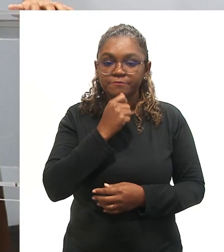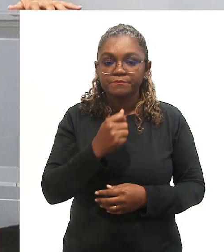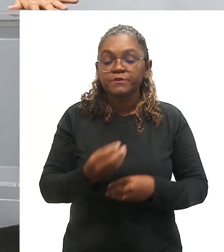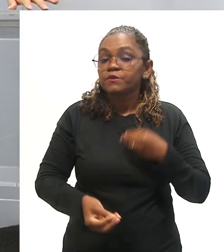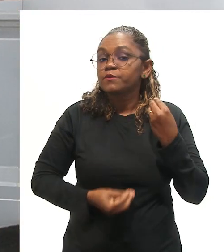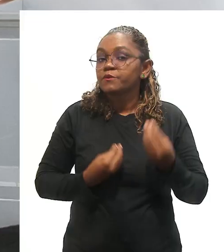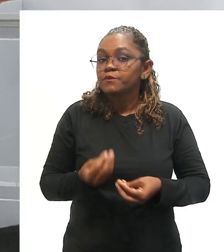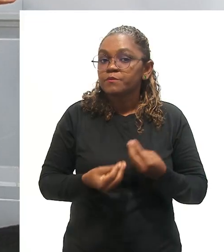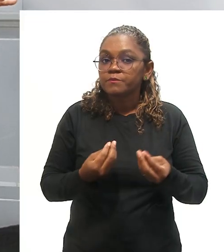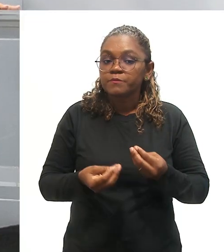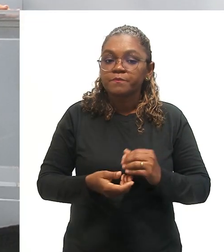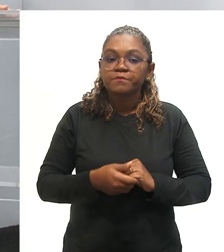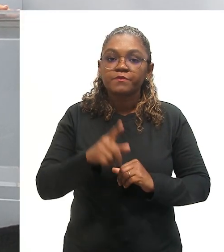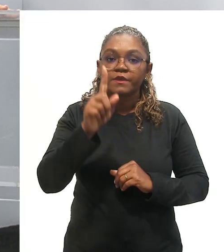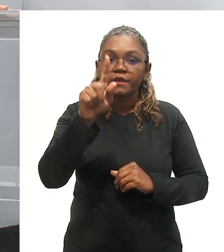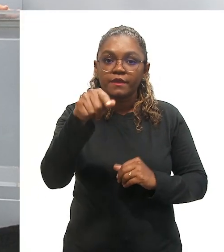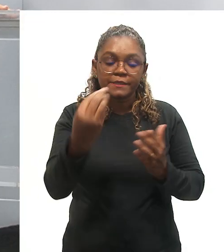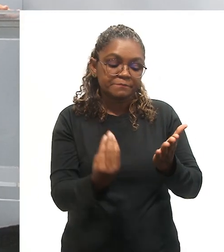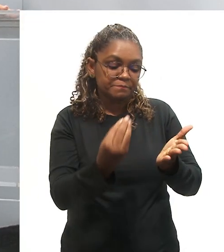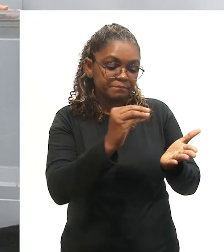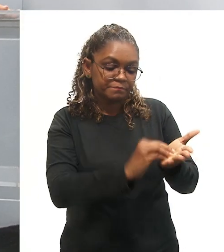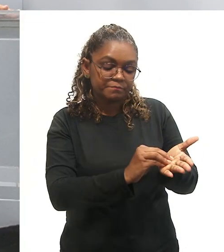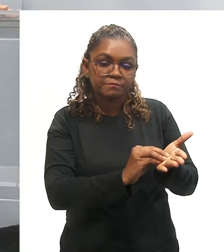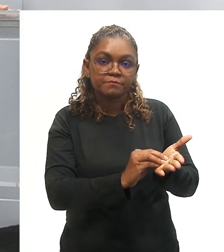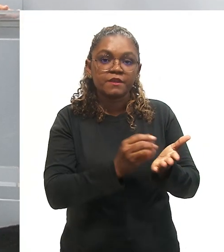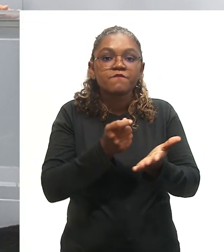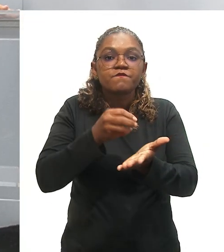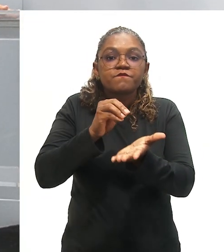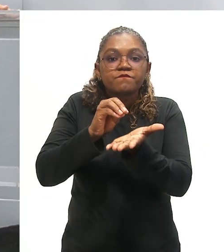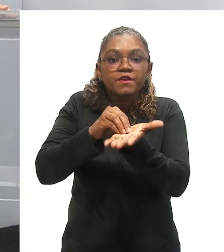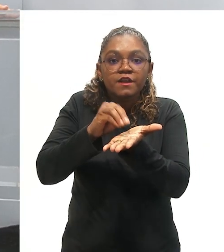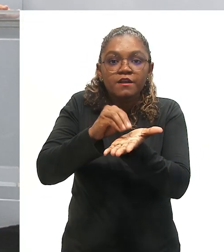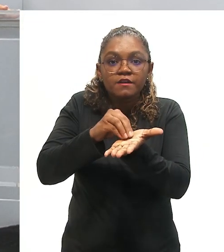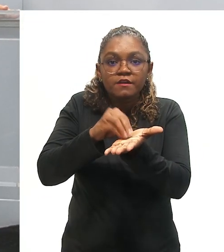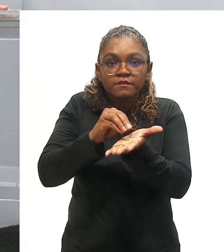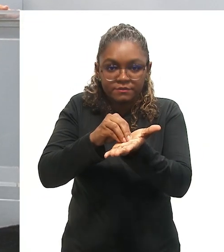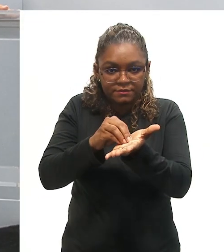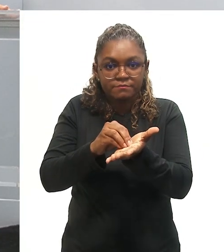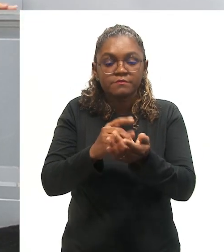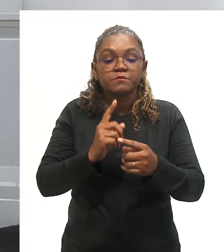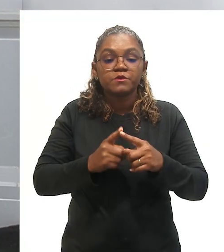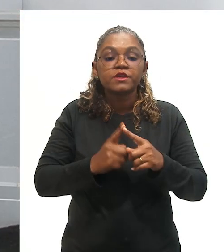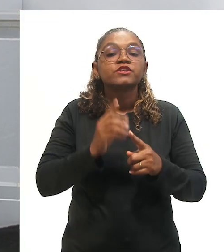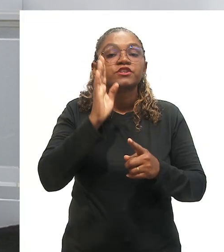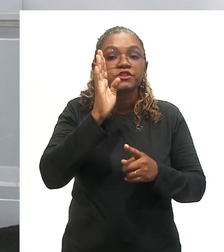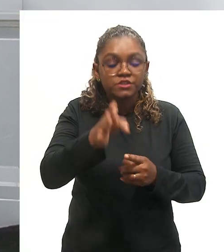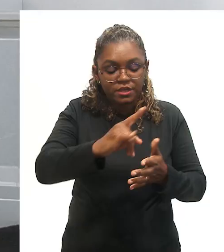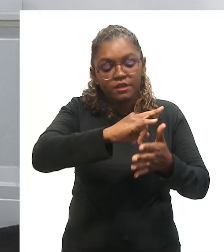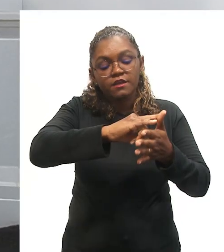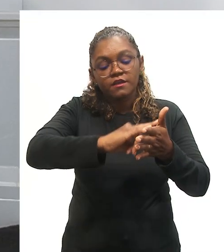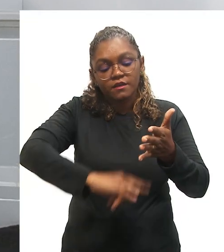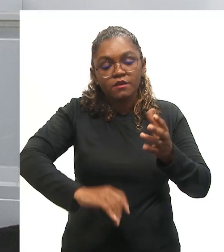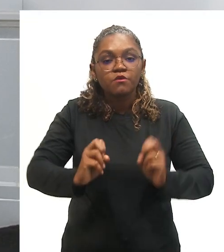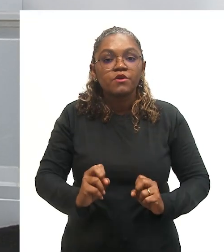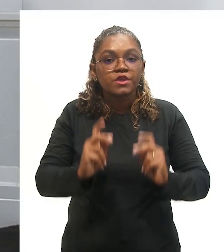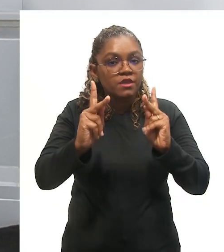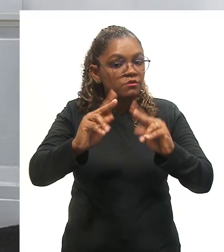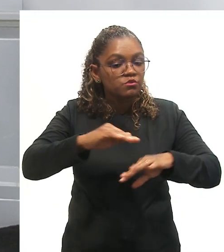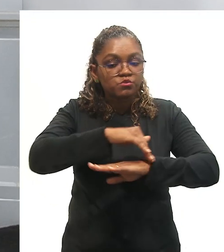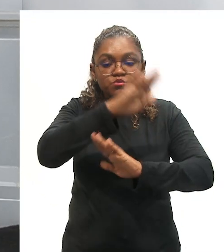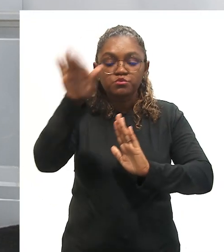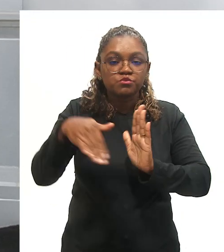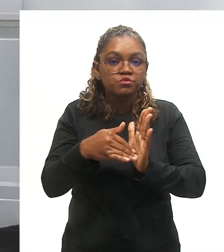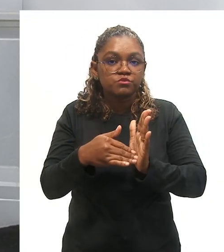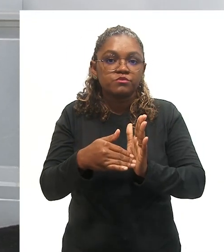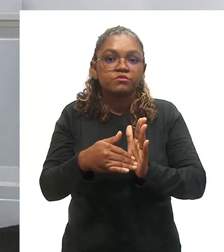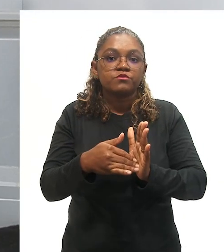aquele valor em restos a pagar processados, porque eu processei, eu fiz um documento de liquidação dizendo